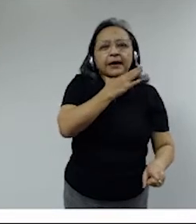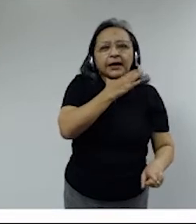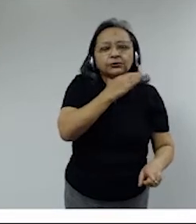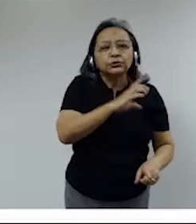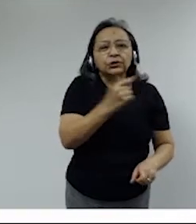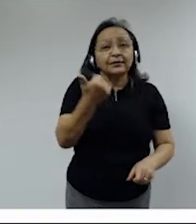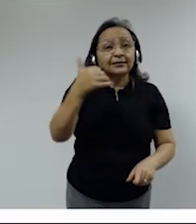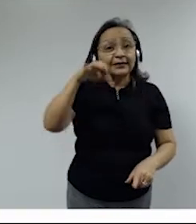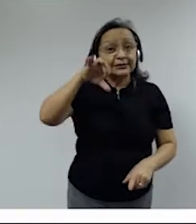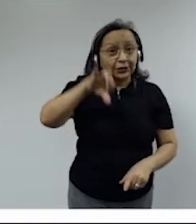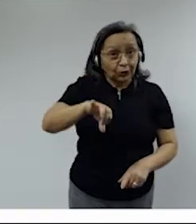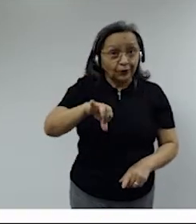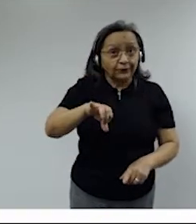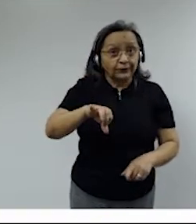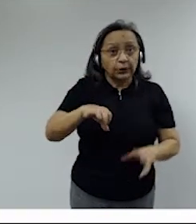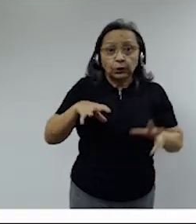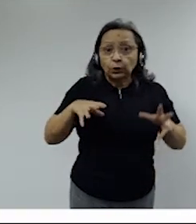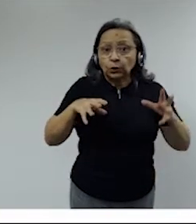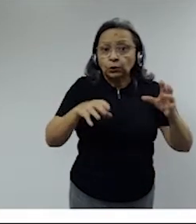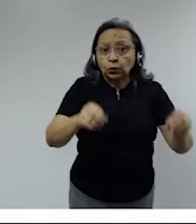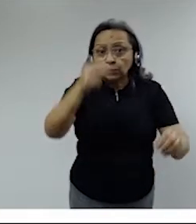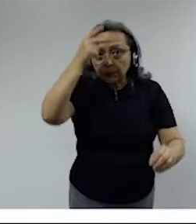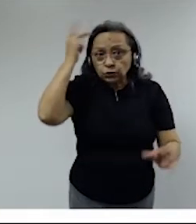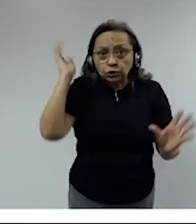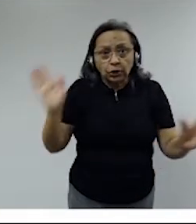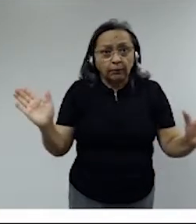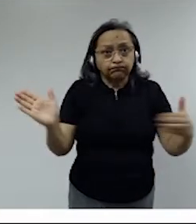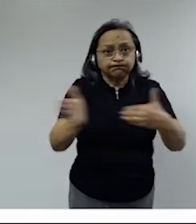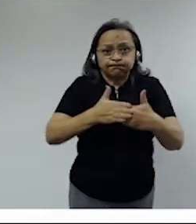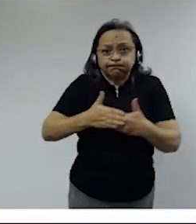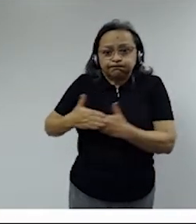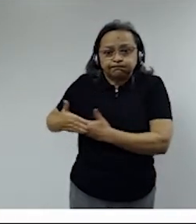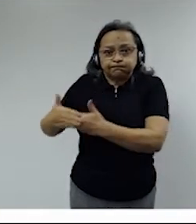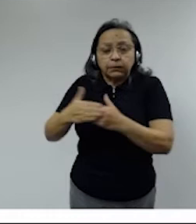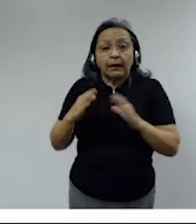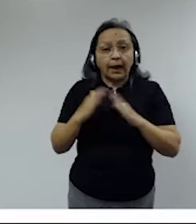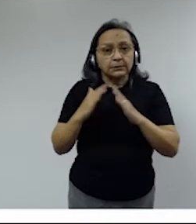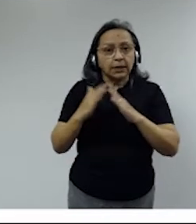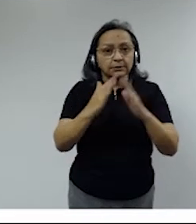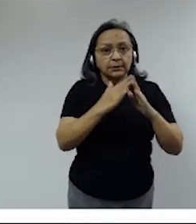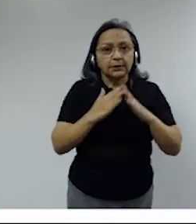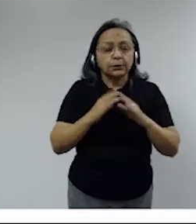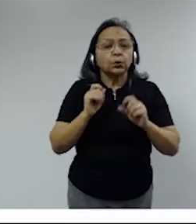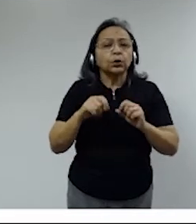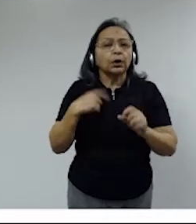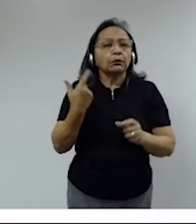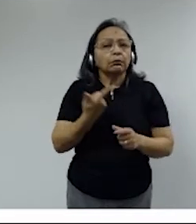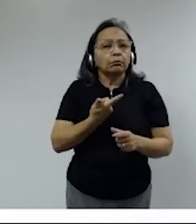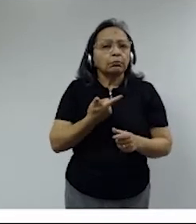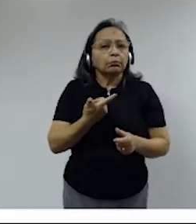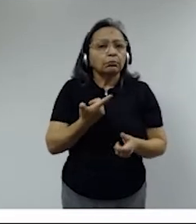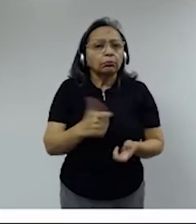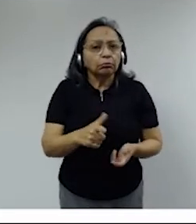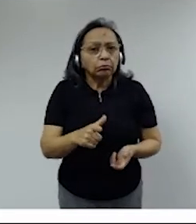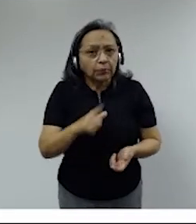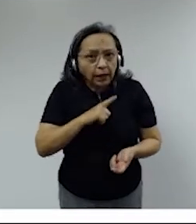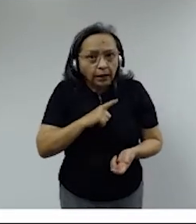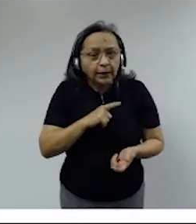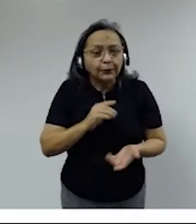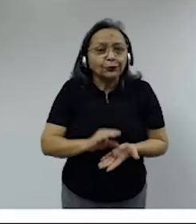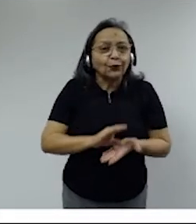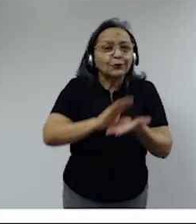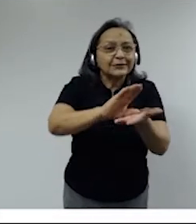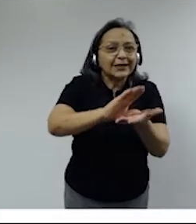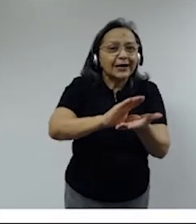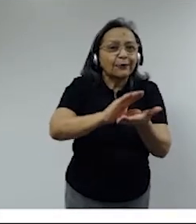de março, estava todo mundo já se fechando nas casas, né? O que nós tínhamos do Conselho Federal de Medicina era